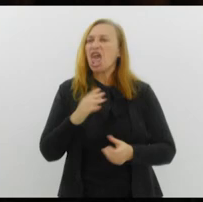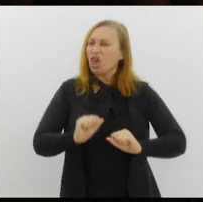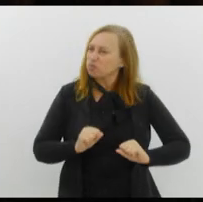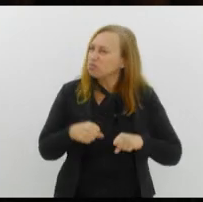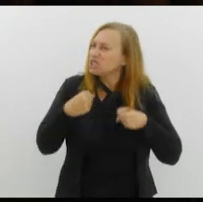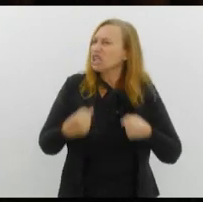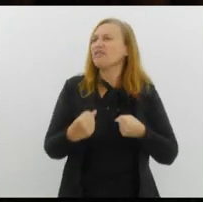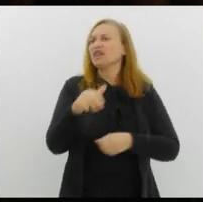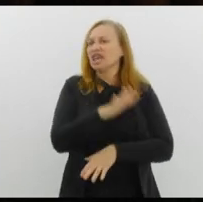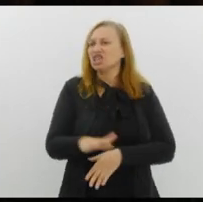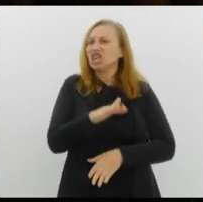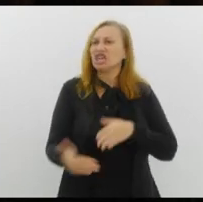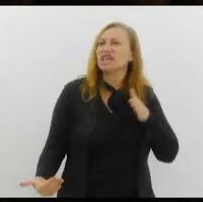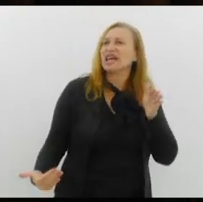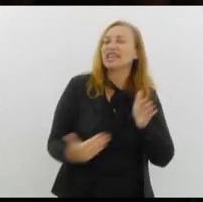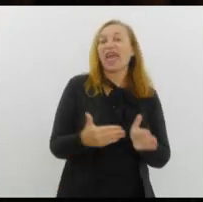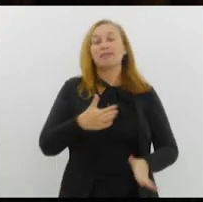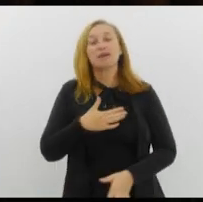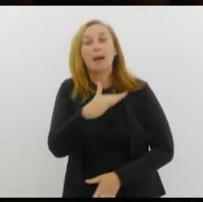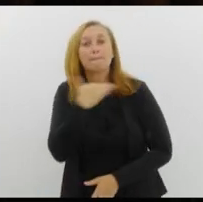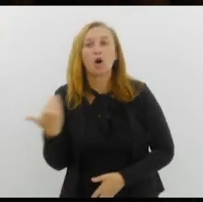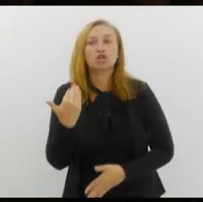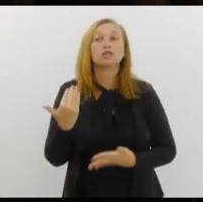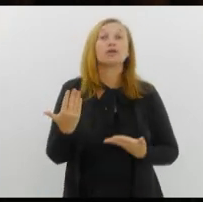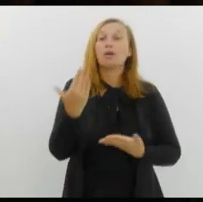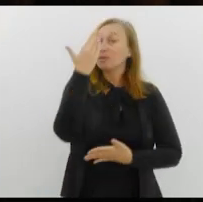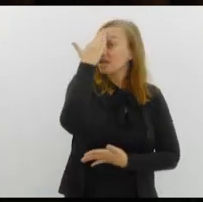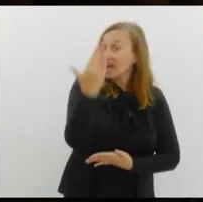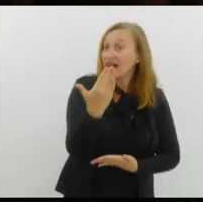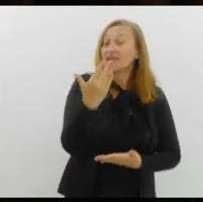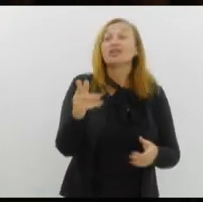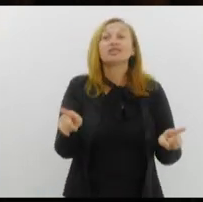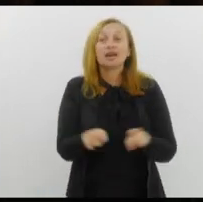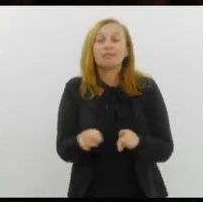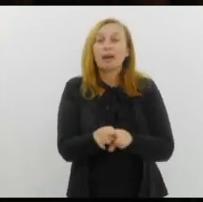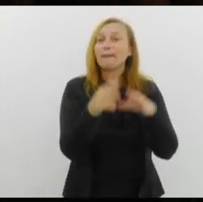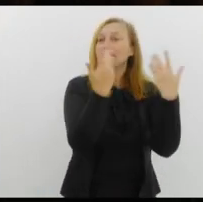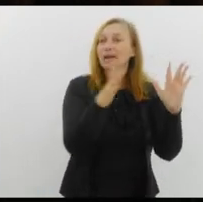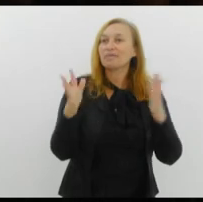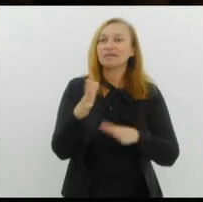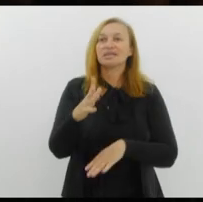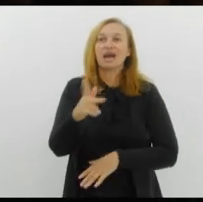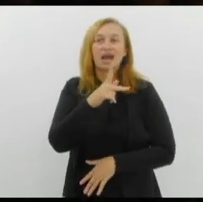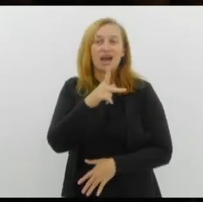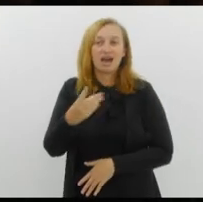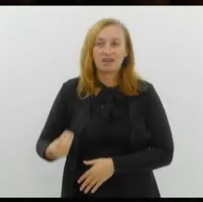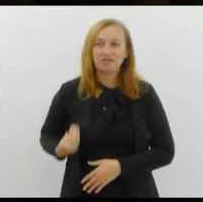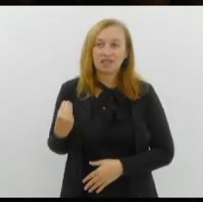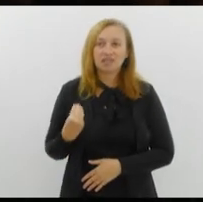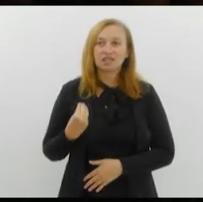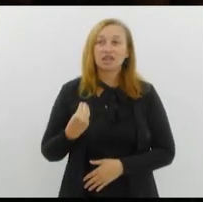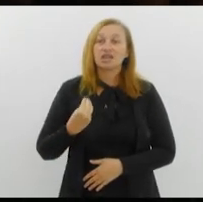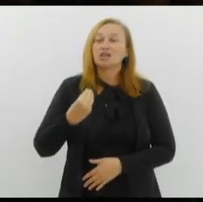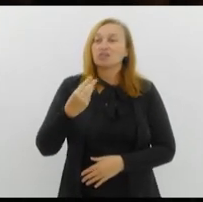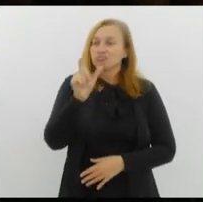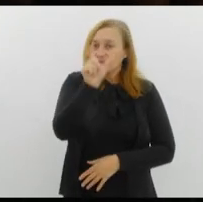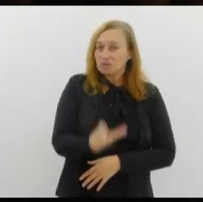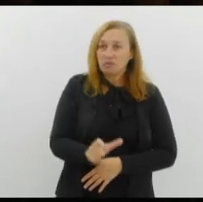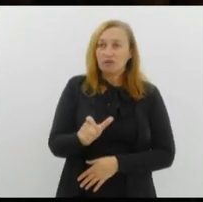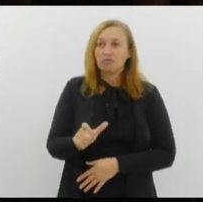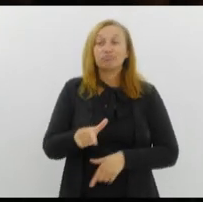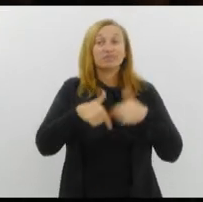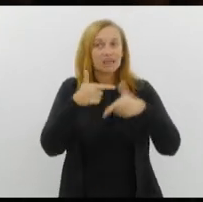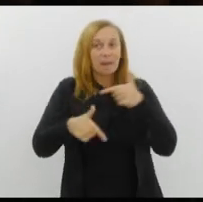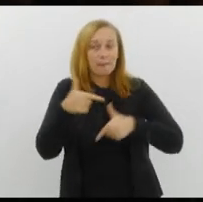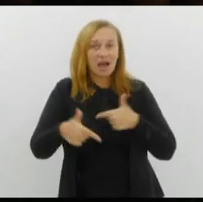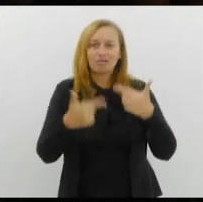as nossas crianças até a morte. Muito obrigado. Queria também saudar a presença de um cara que faz um trabalho excepcional,